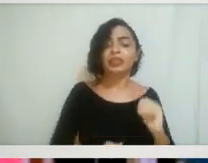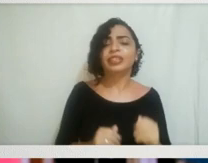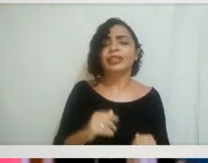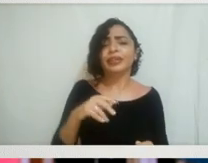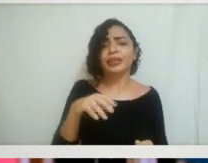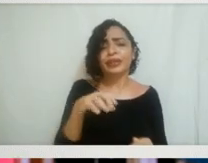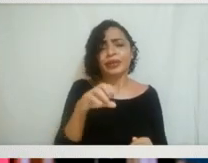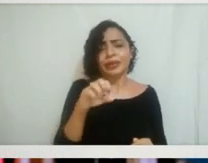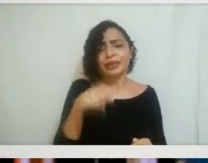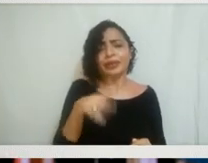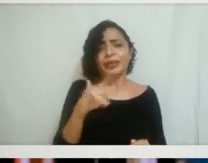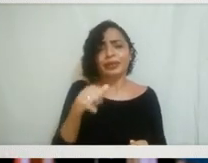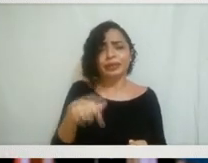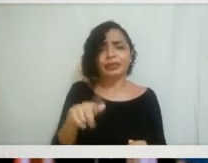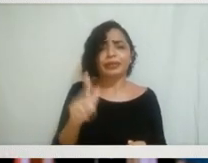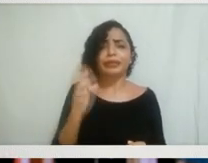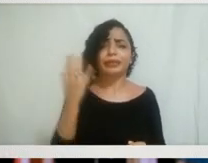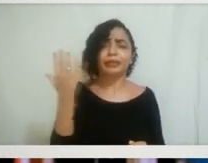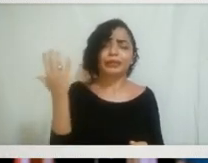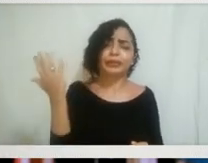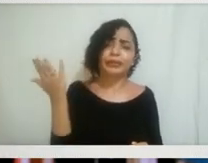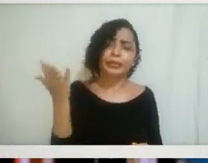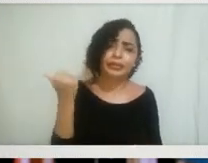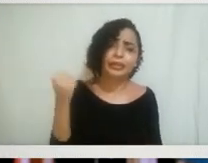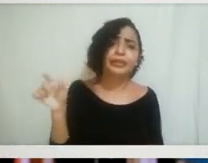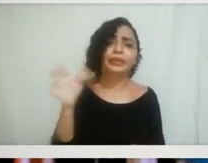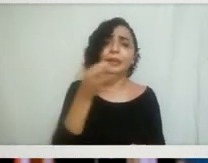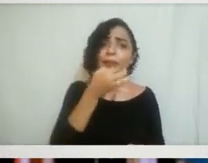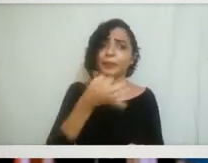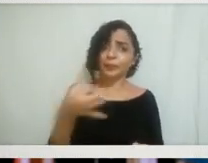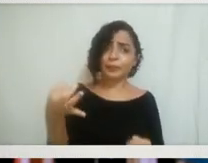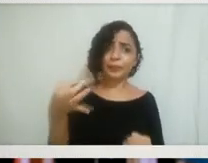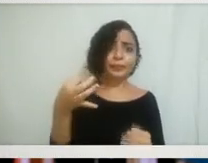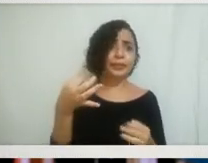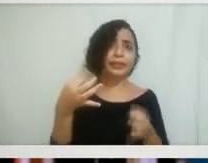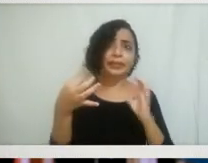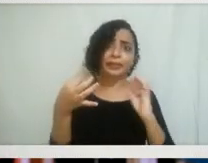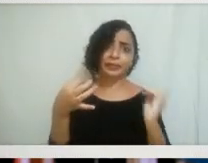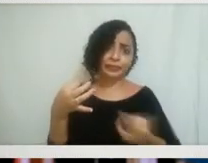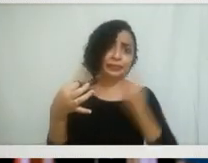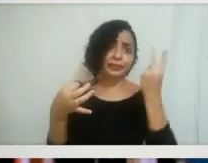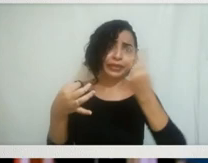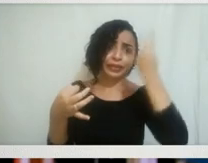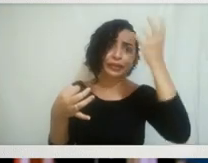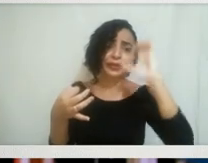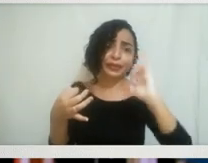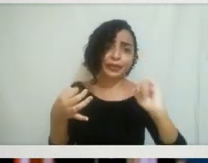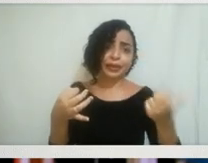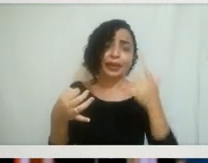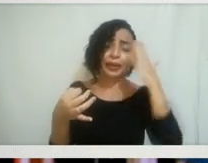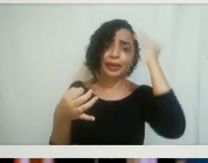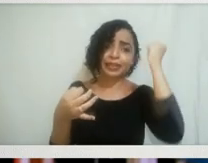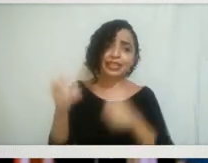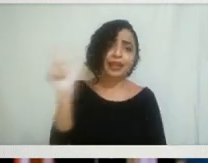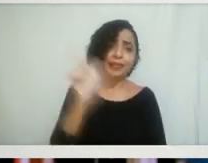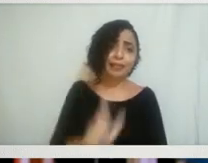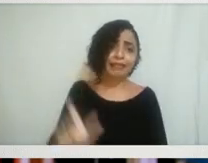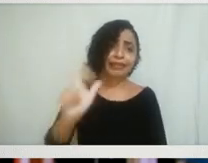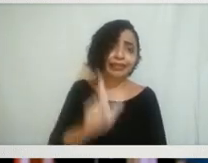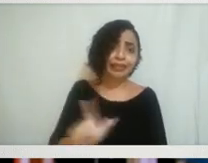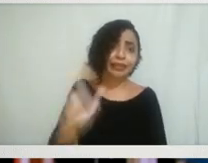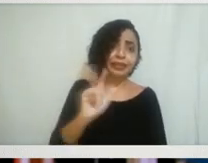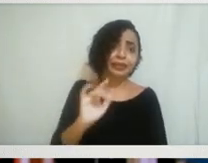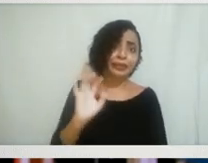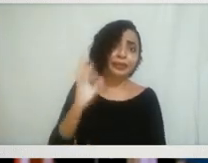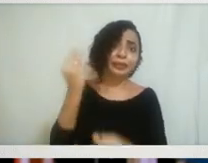profissional. E sem dúvidas, o Stephen King é um escritor muito popular e ele tem muito a dizer, né? Porque ele é um cara que conhece muito bem o ramo